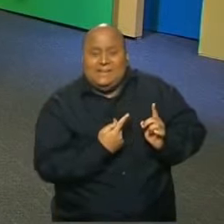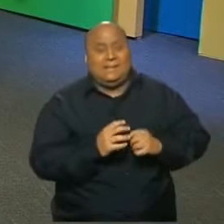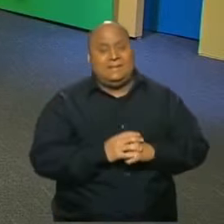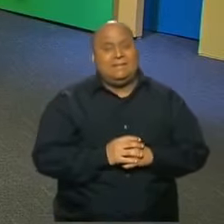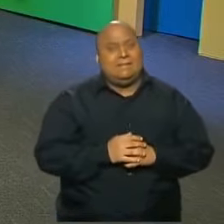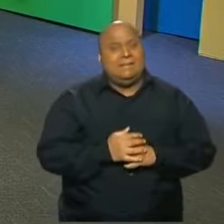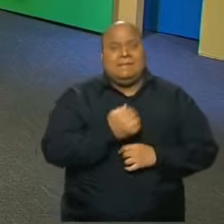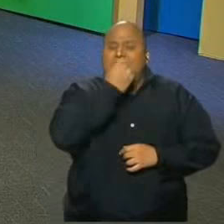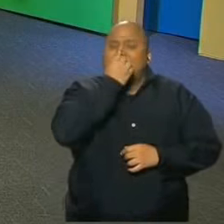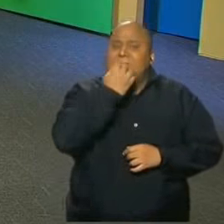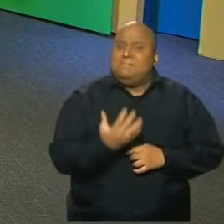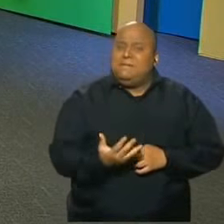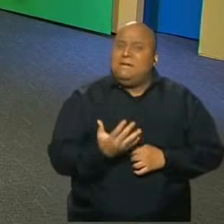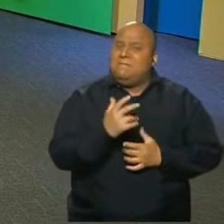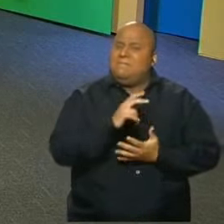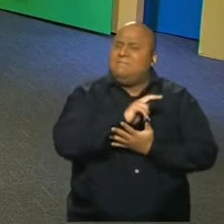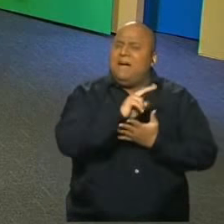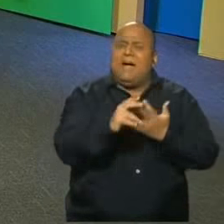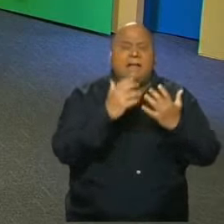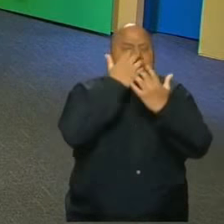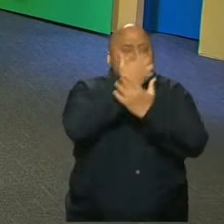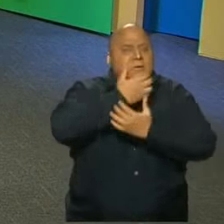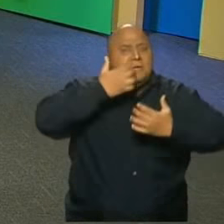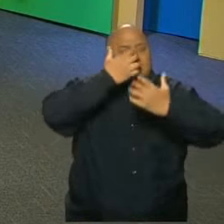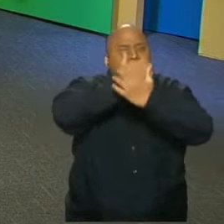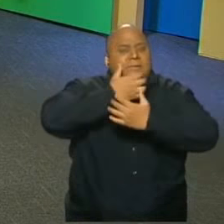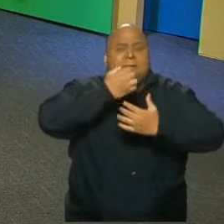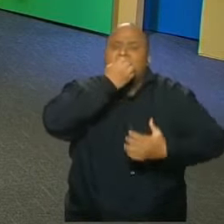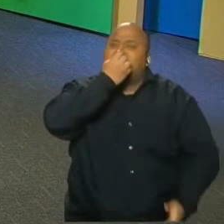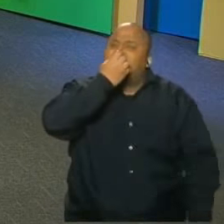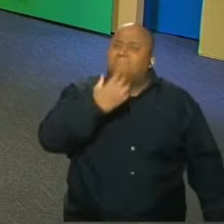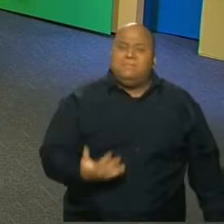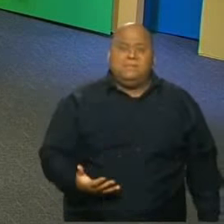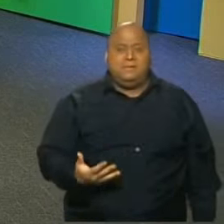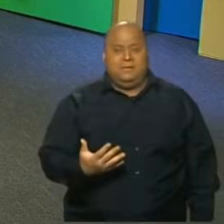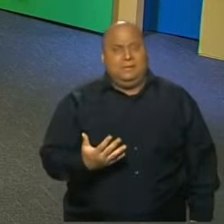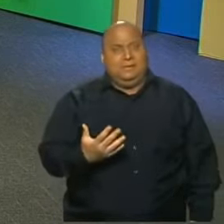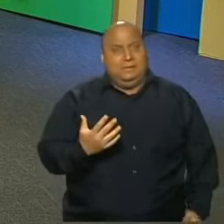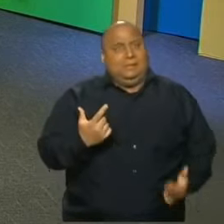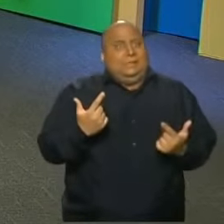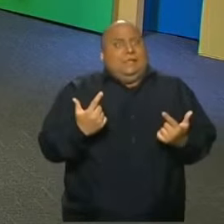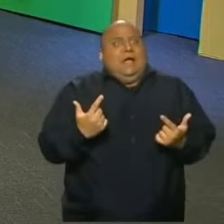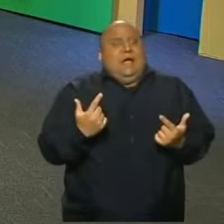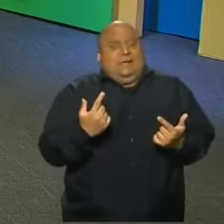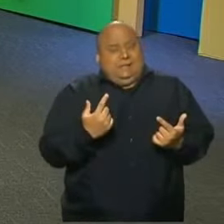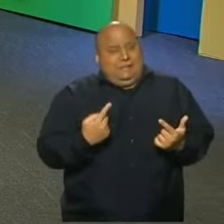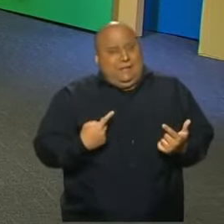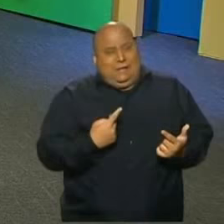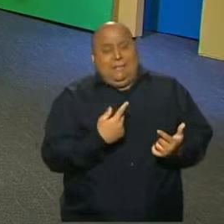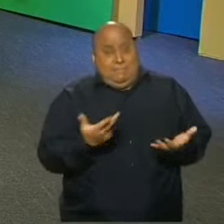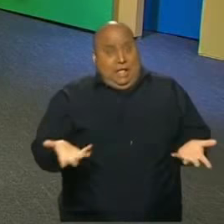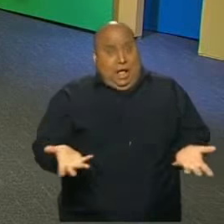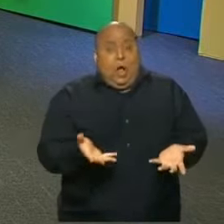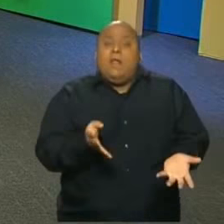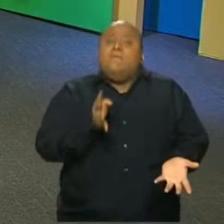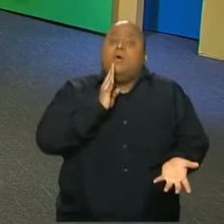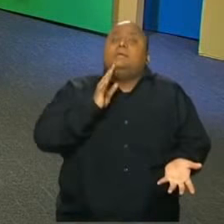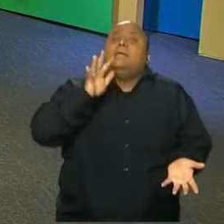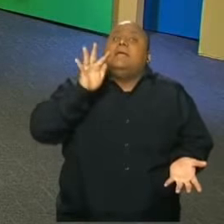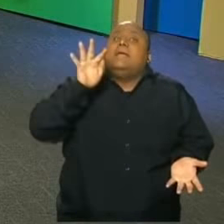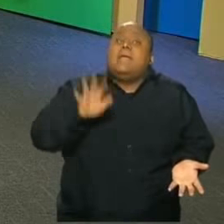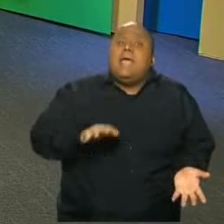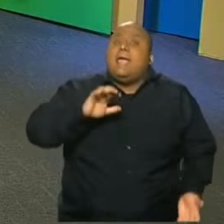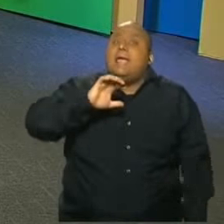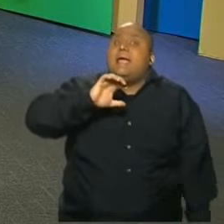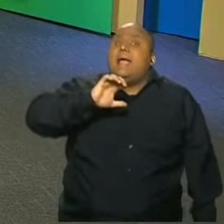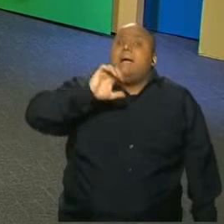Sorte a nossa, né? Com tanta música boa. Wilson das Neves, o... O sorte. Daqui a pouco vamos conhecer a